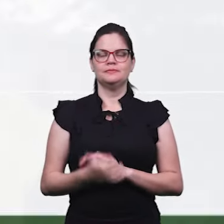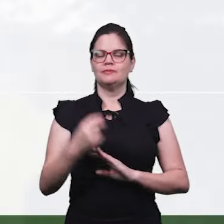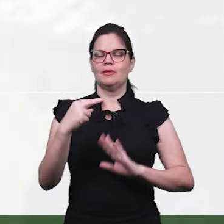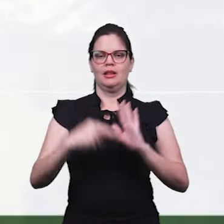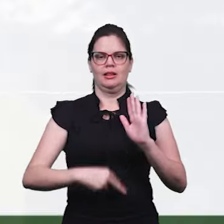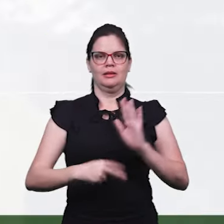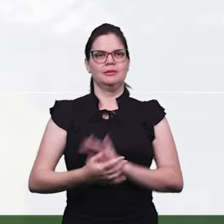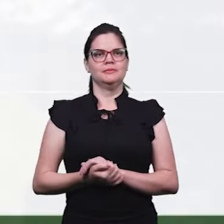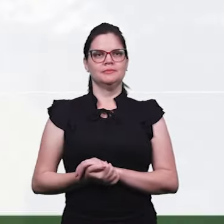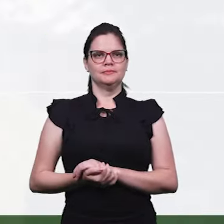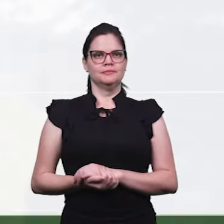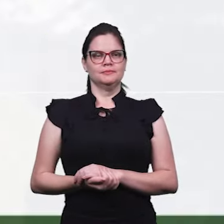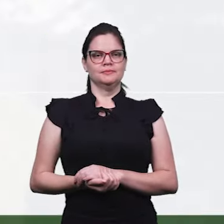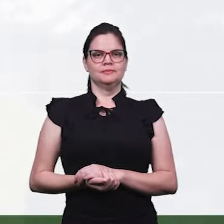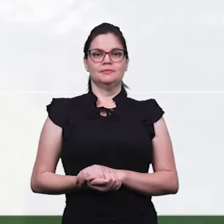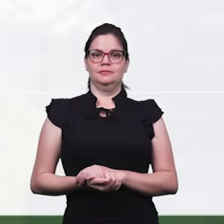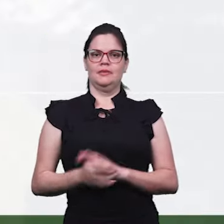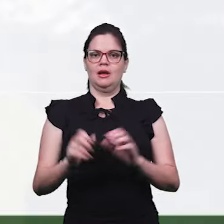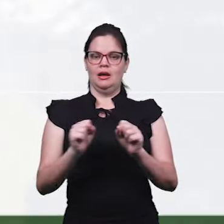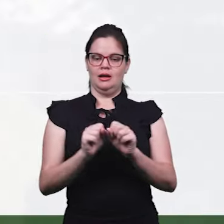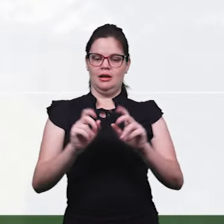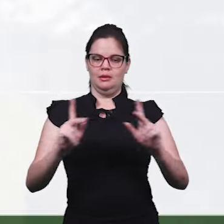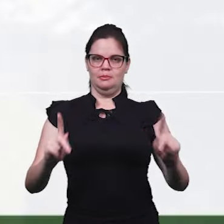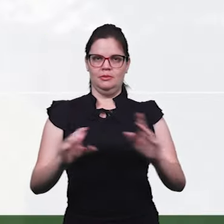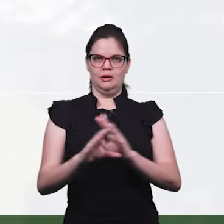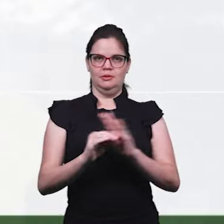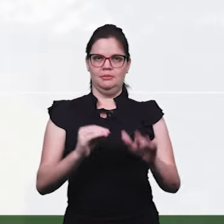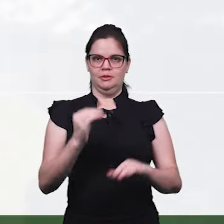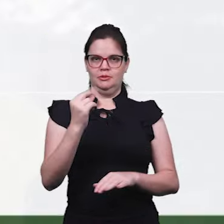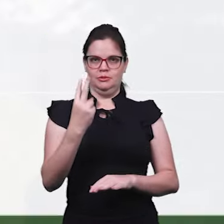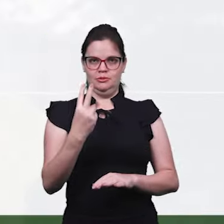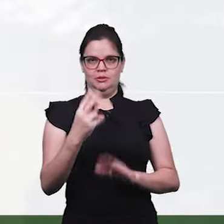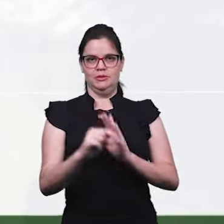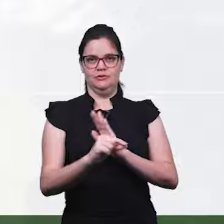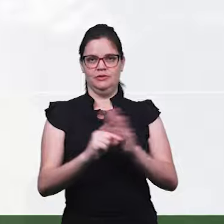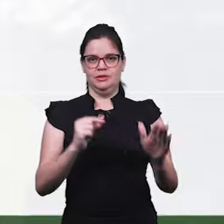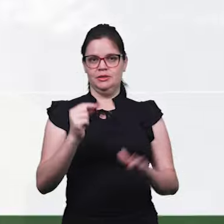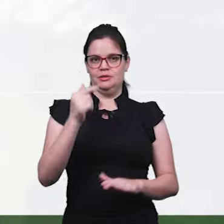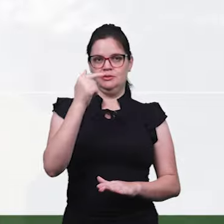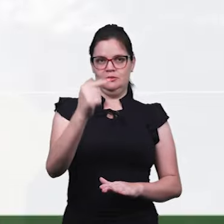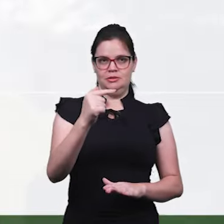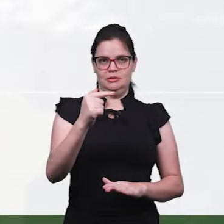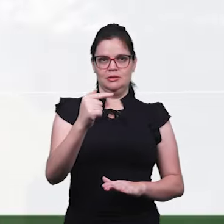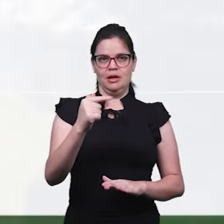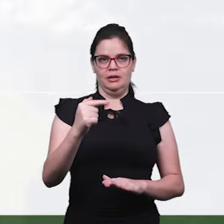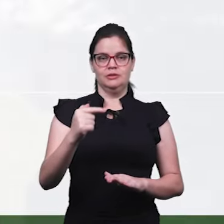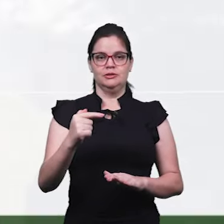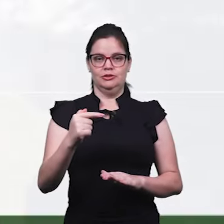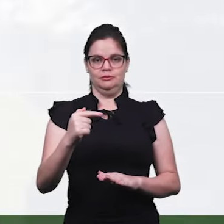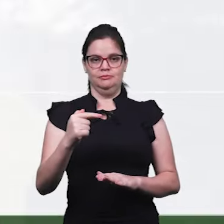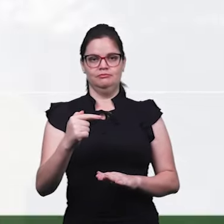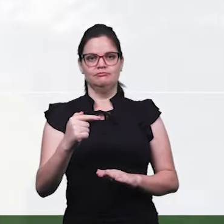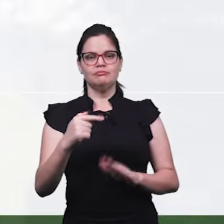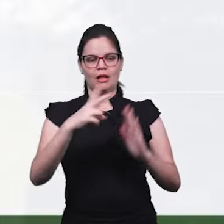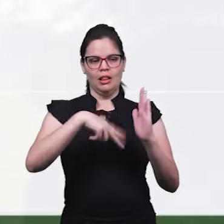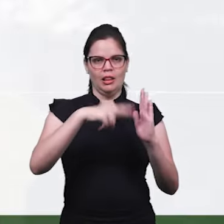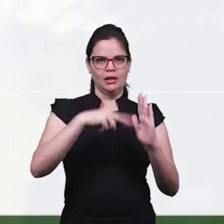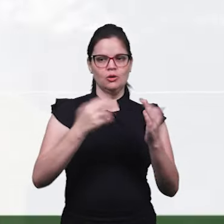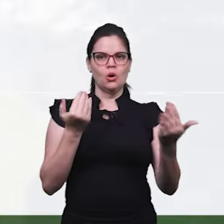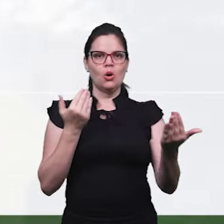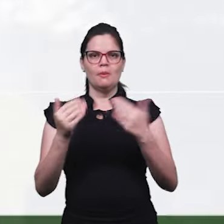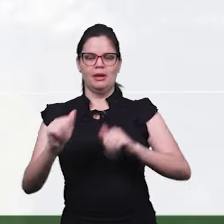Bíblica. Vamos ler, diz assim a pergunta número 1. Lendo Apocalipse capítulo 2, versículo